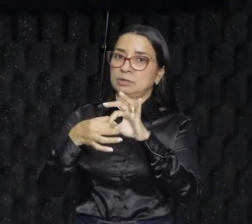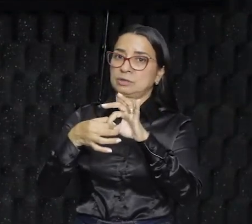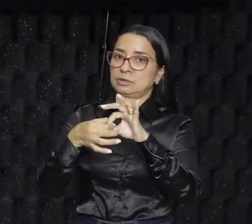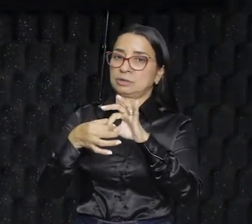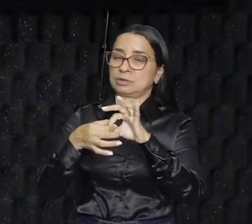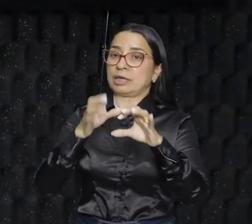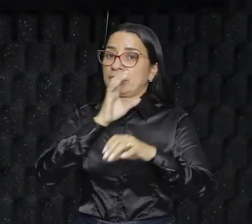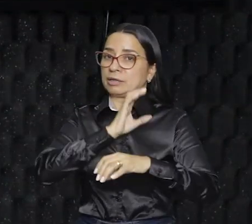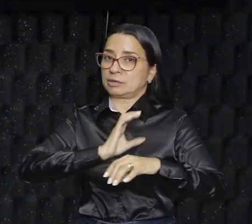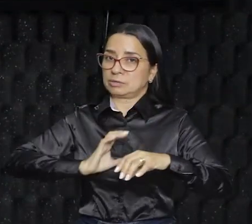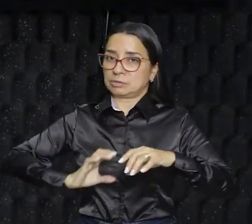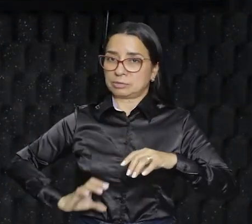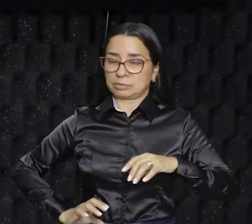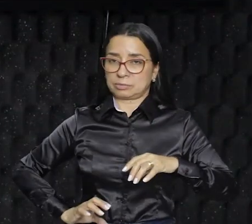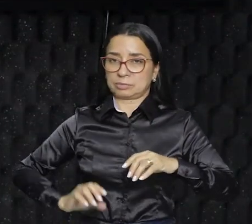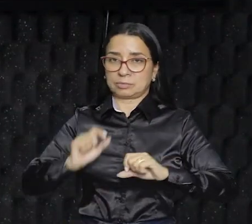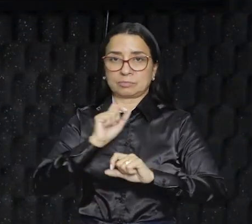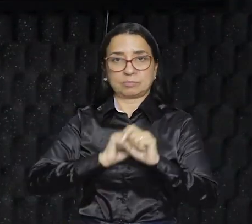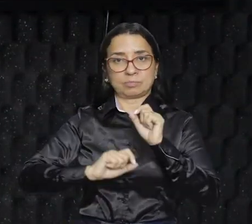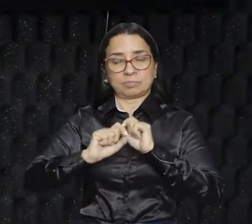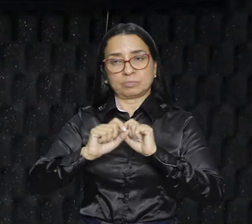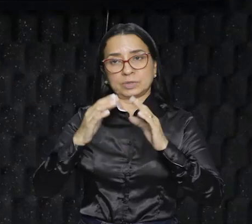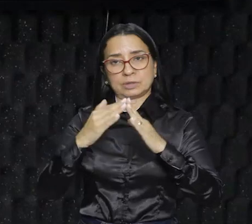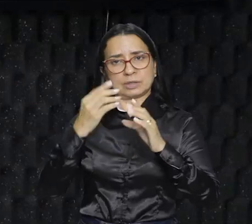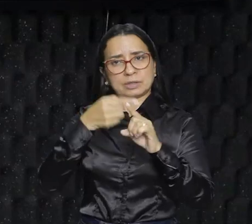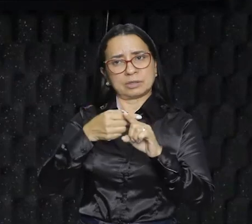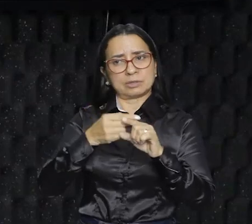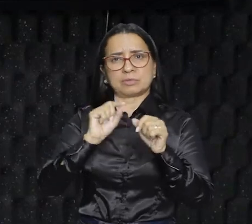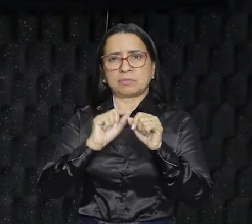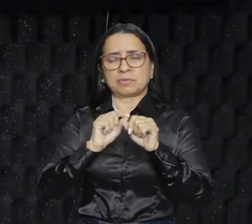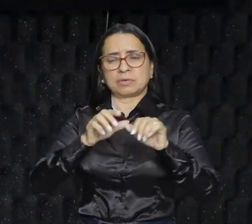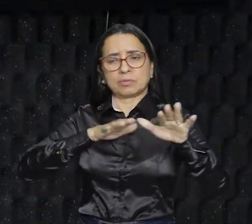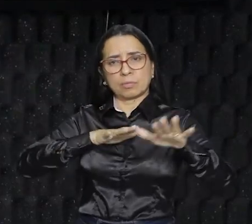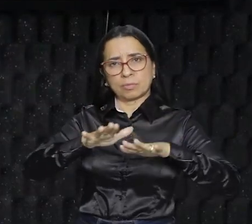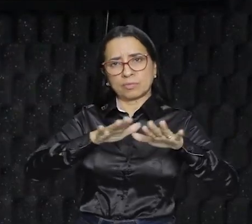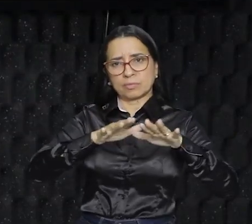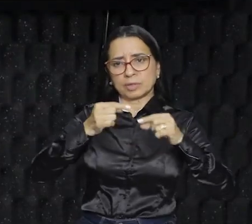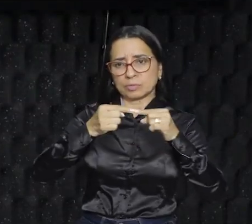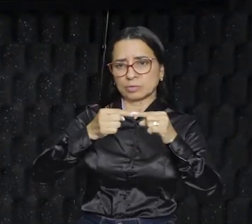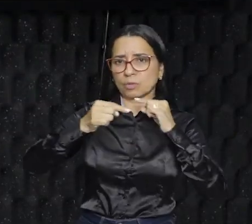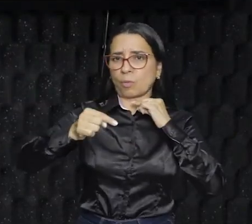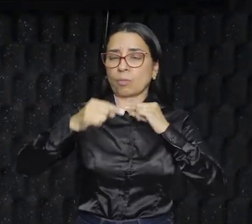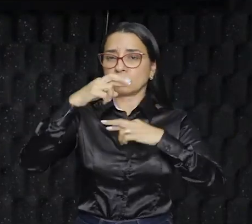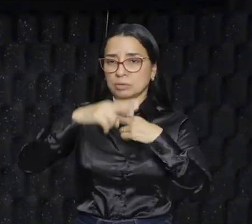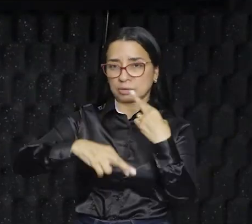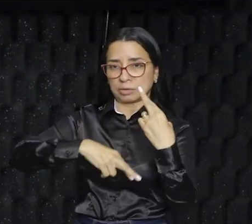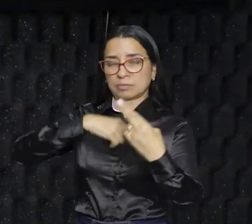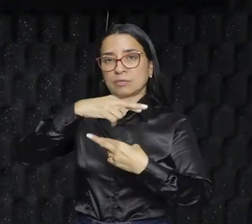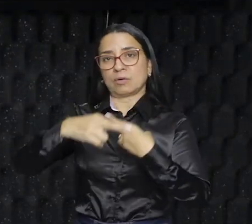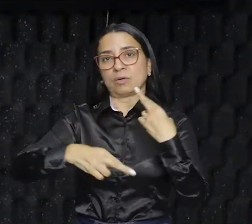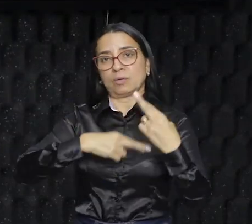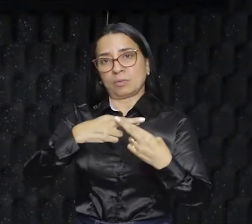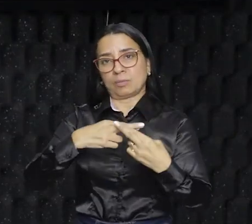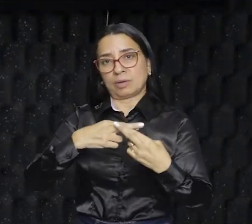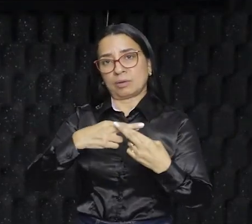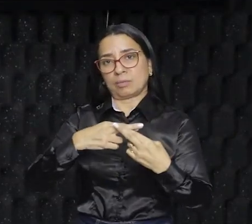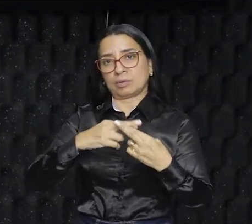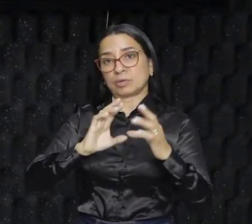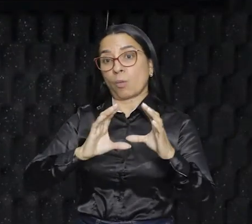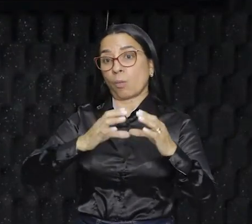da unidade cristã, apesar da igreja ter feito um movimento de contra-reforma, com o Concílio de Trento,